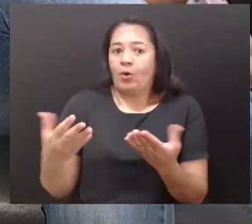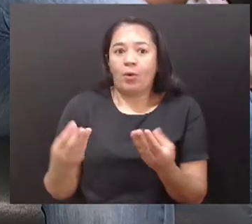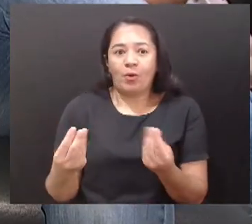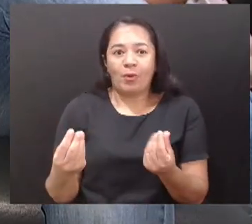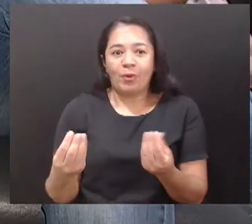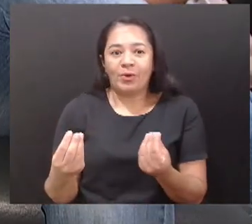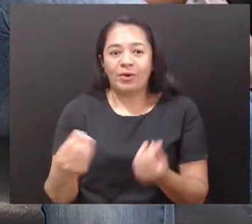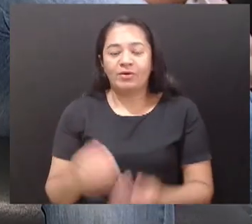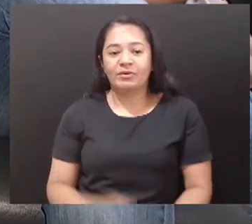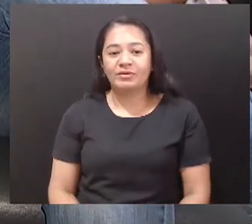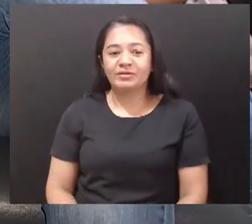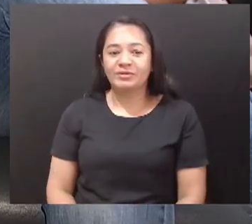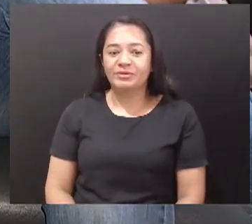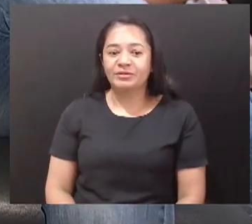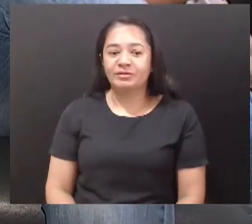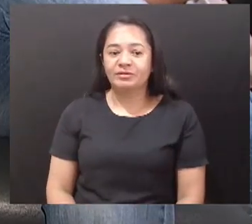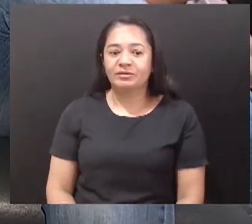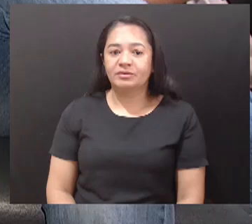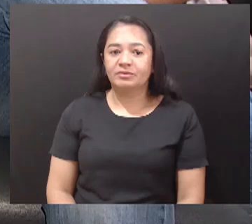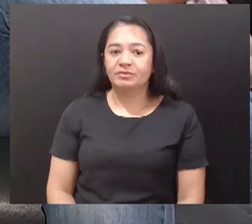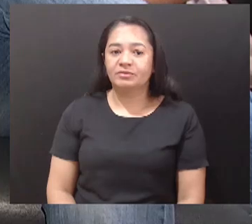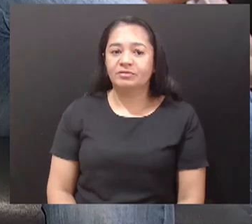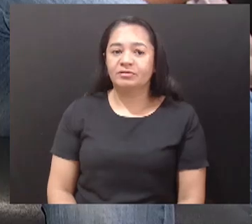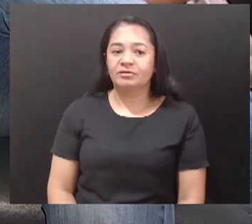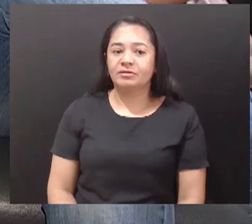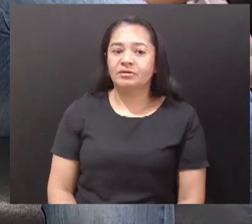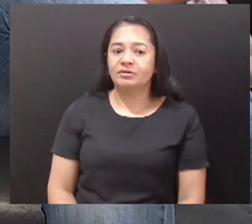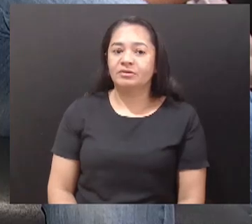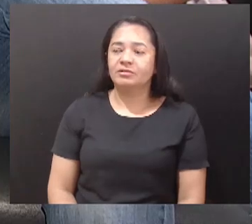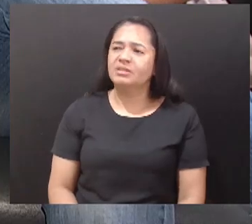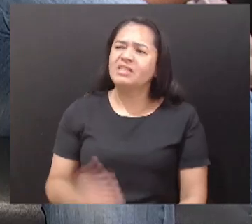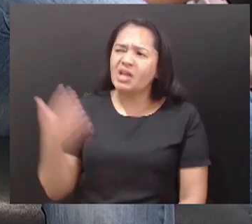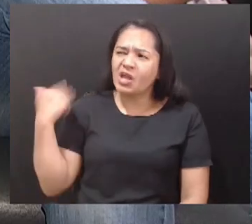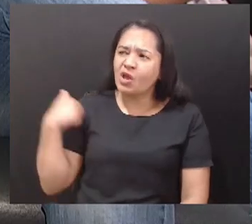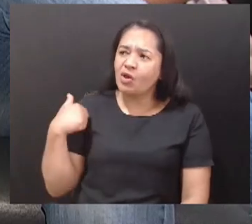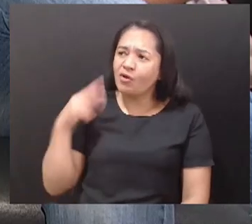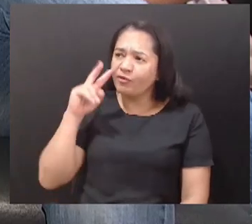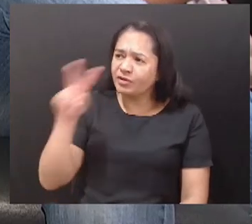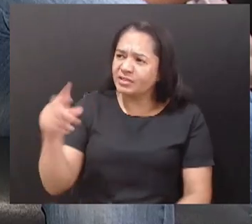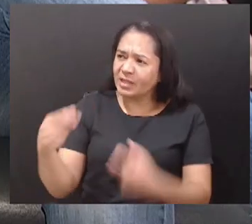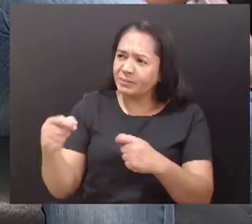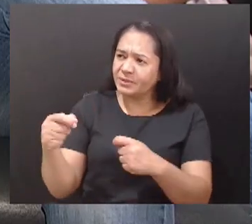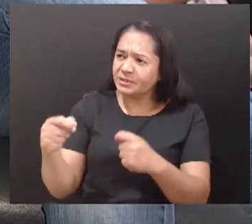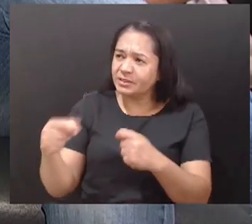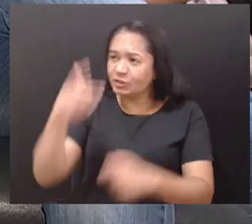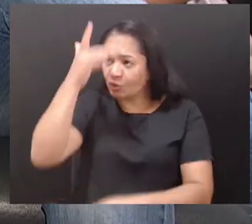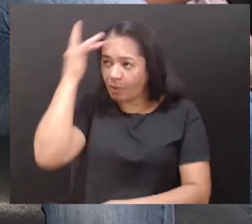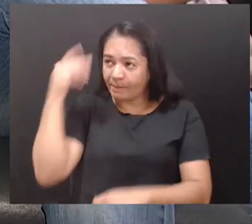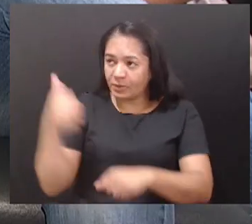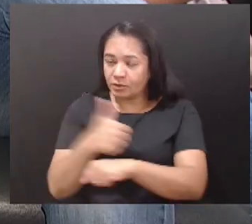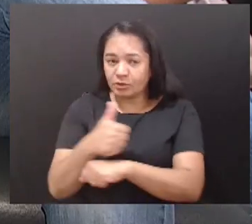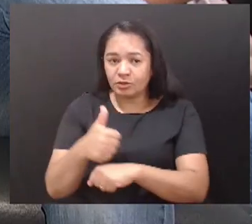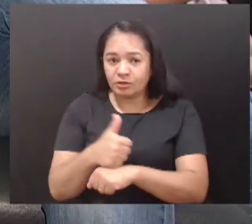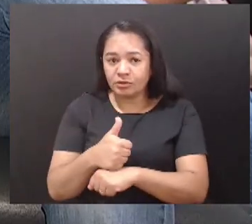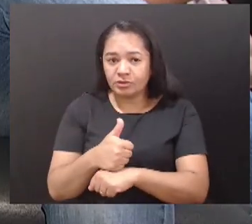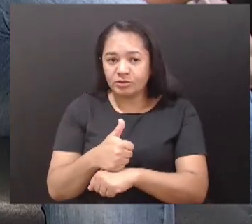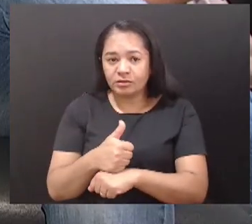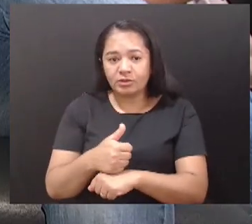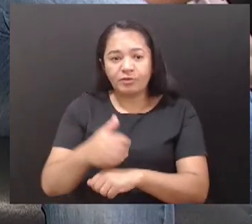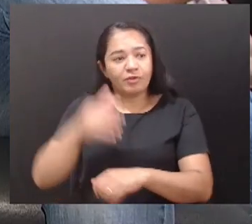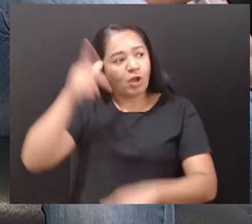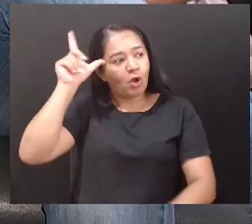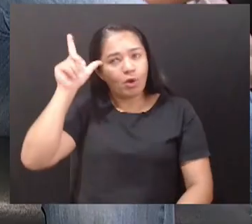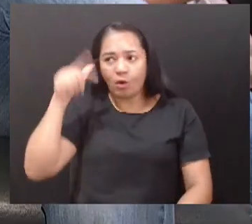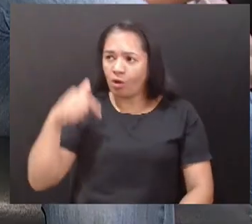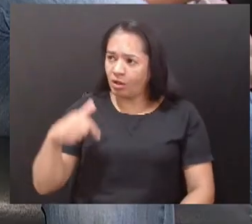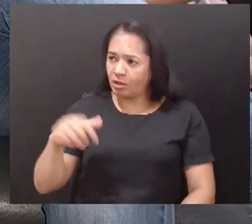Não, eu falei assim, não, é que há muito tempo atrás eu vi que você estava precisando de um cabeleireiro. Ele falou, não, eu anunciei ontem. Eu falei, ontem? É.